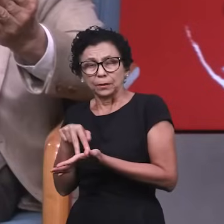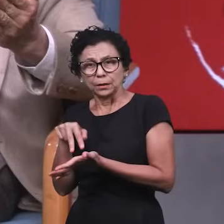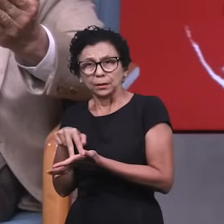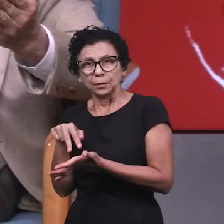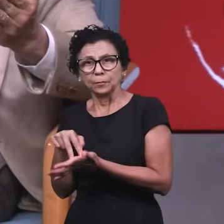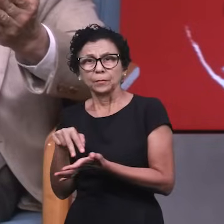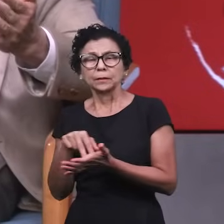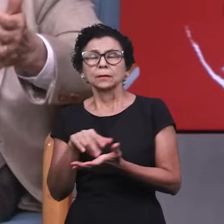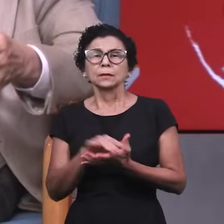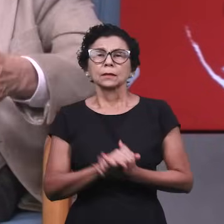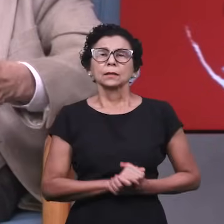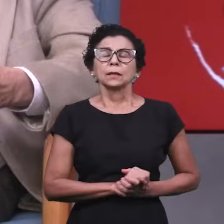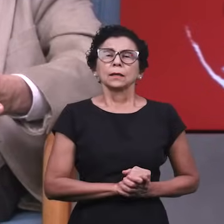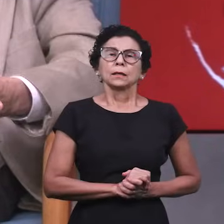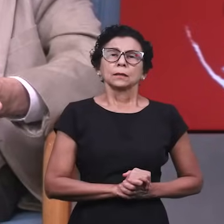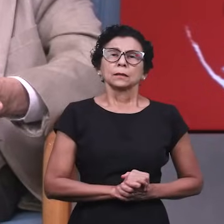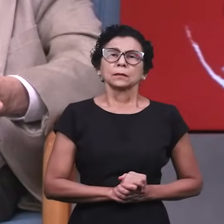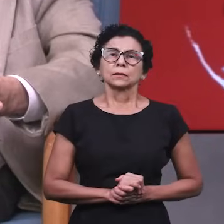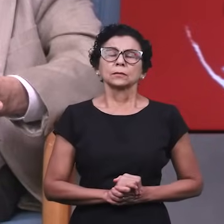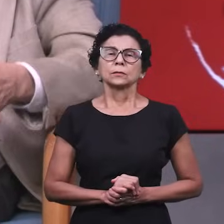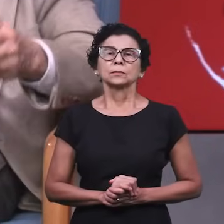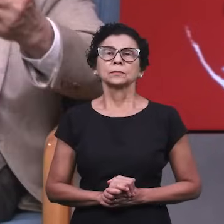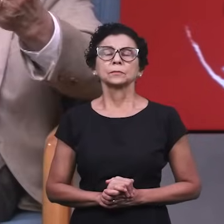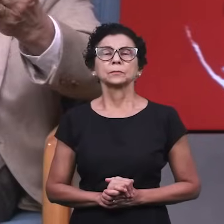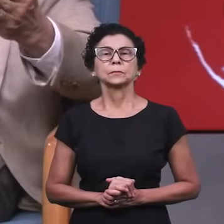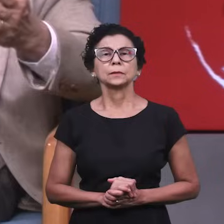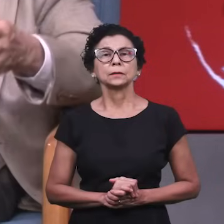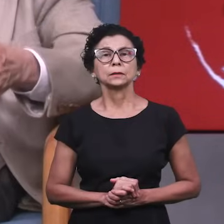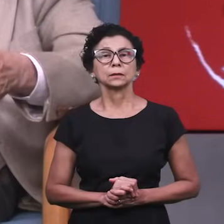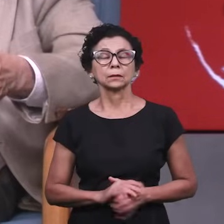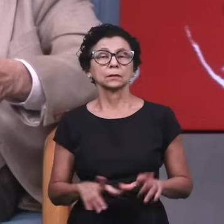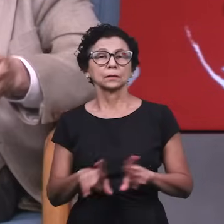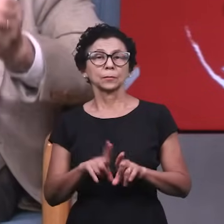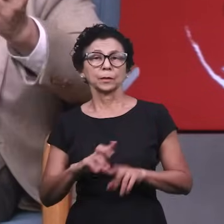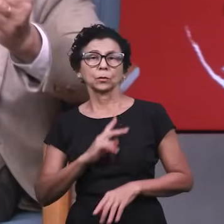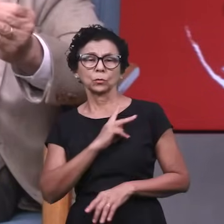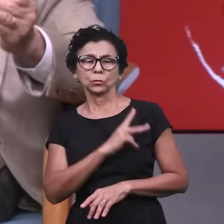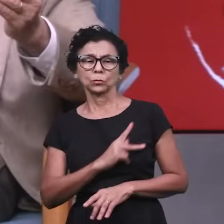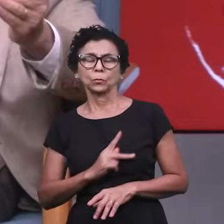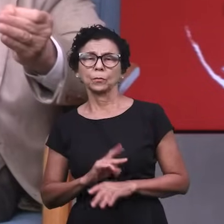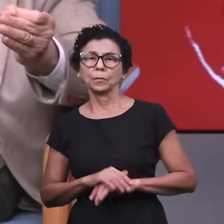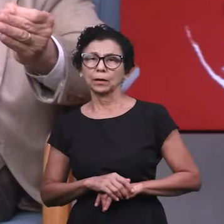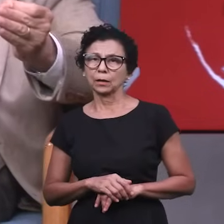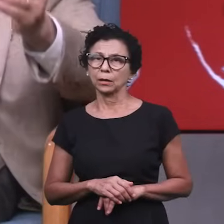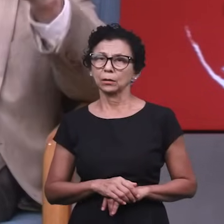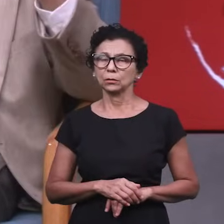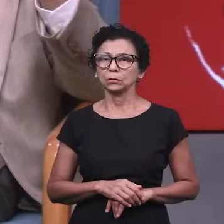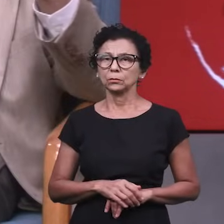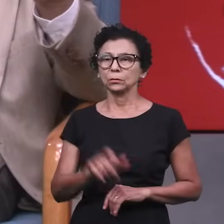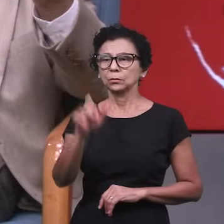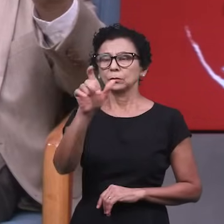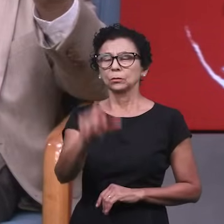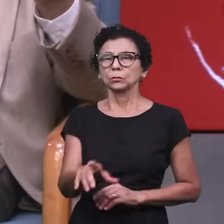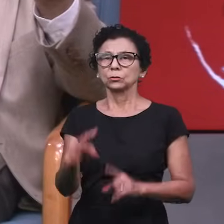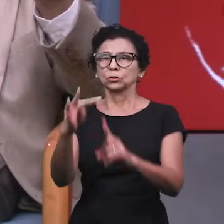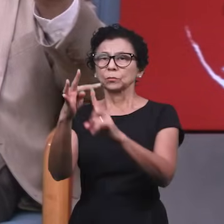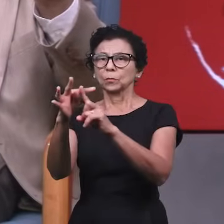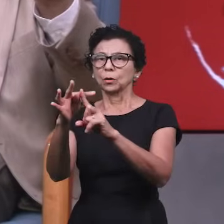Ele claramente mostra isso quando ele exorta Timóteo, dizendo: não desprezes o